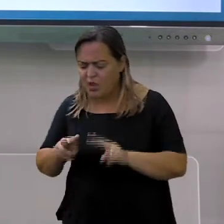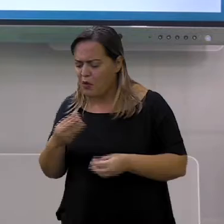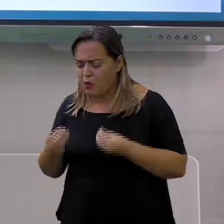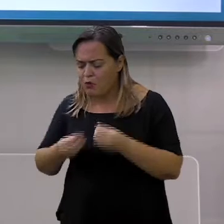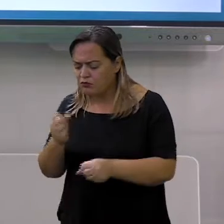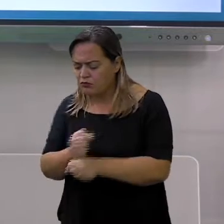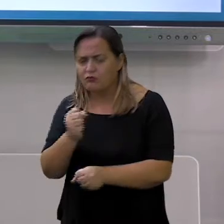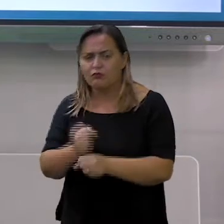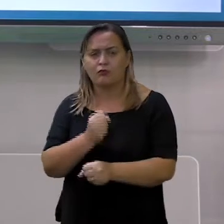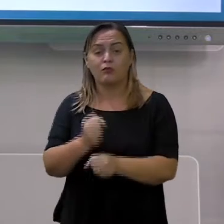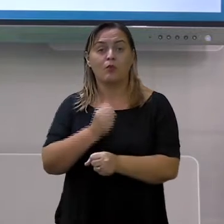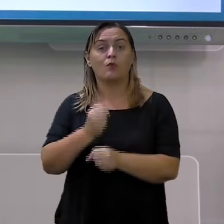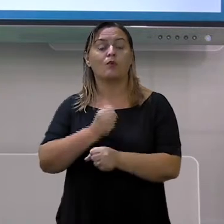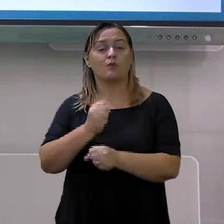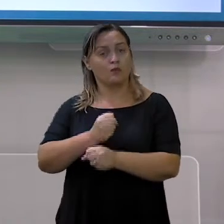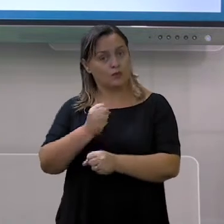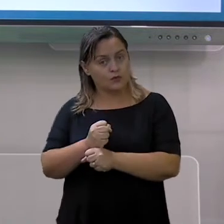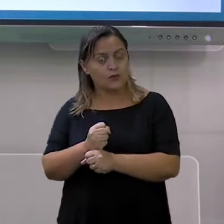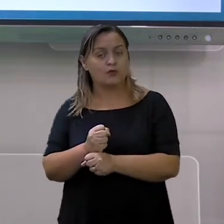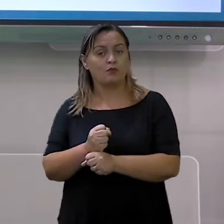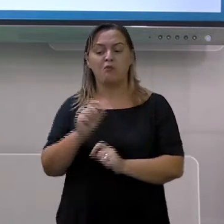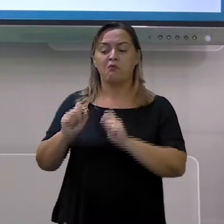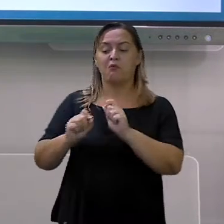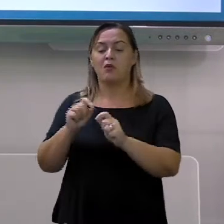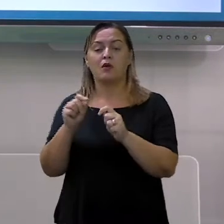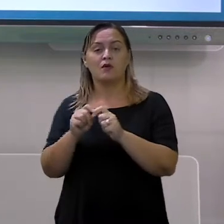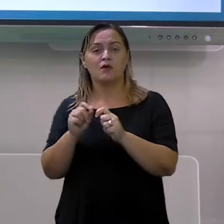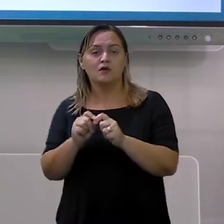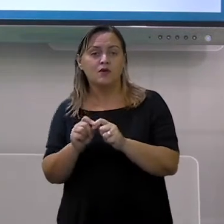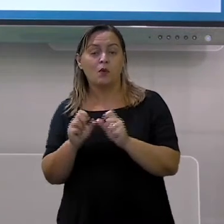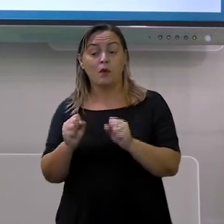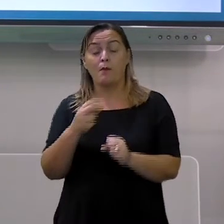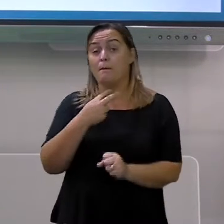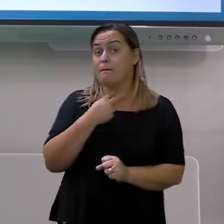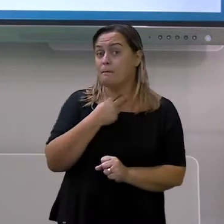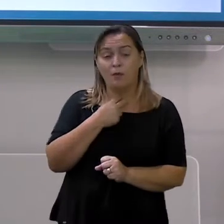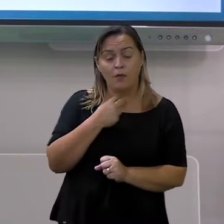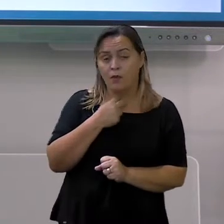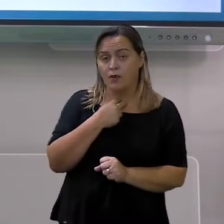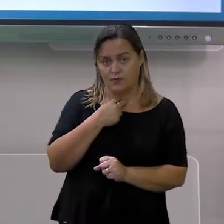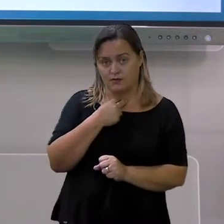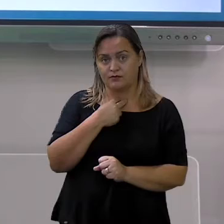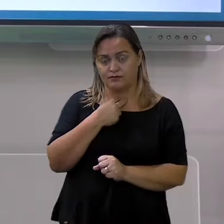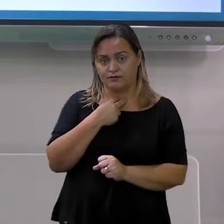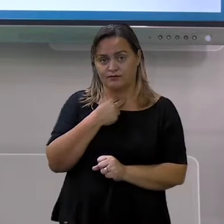da construção em si e do espaço em que eu tenho para se construir. Por isso que